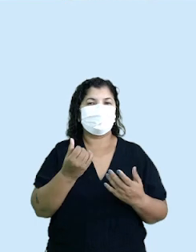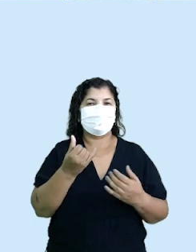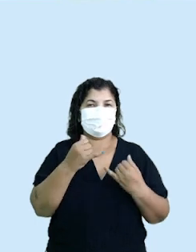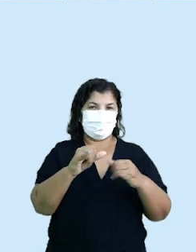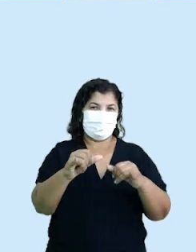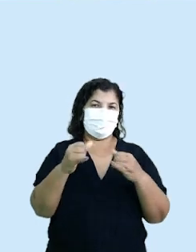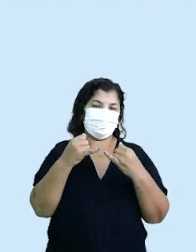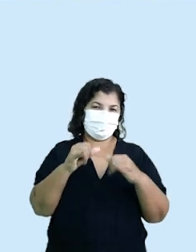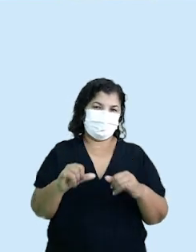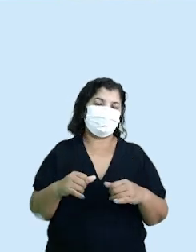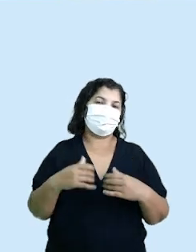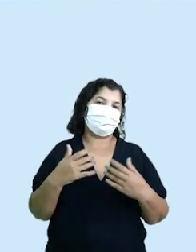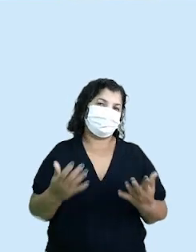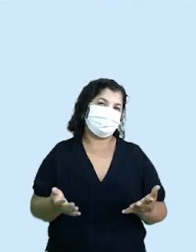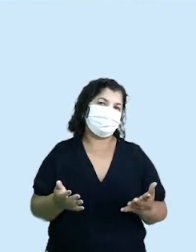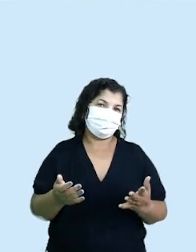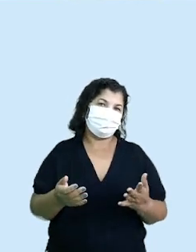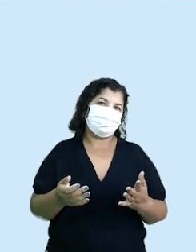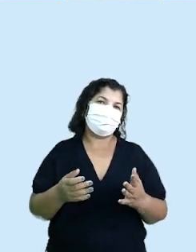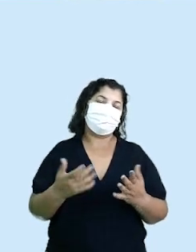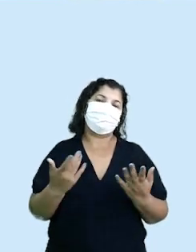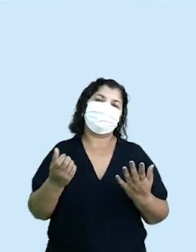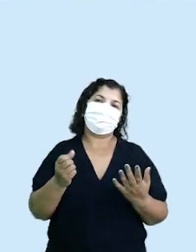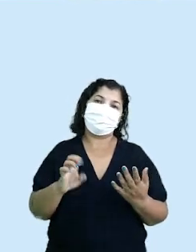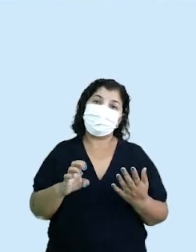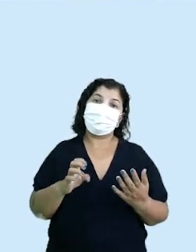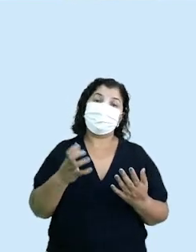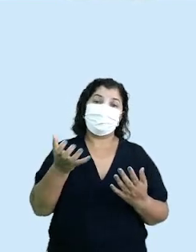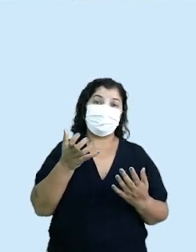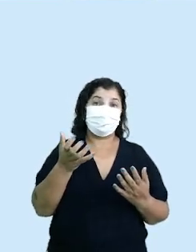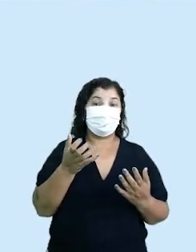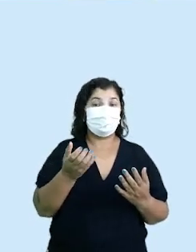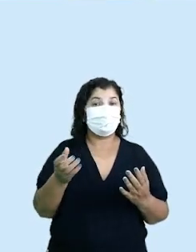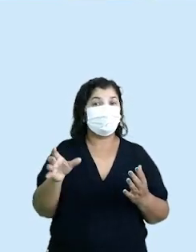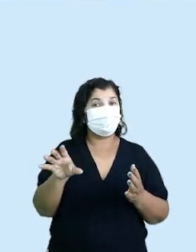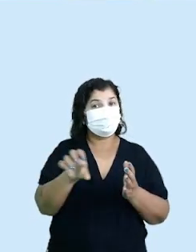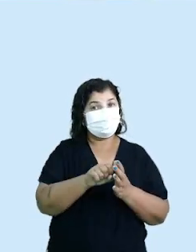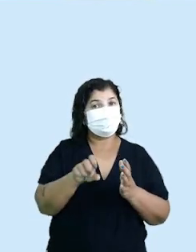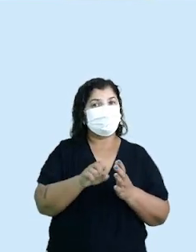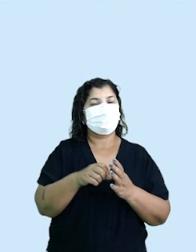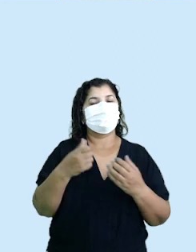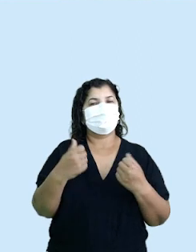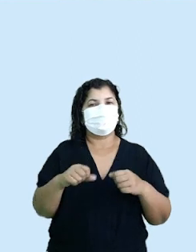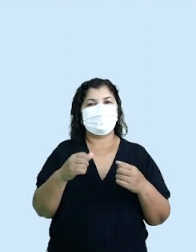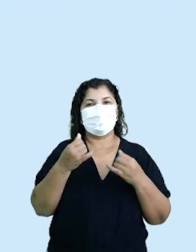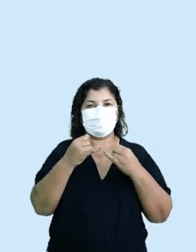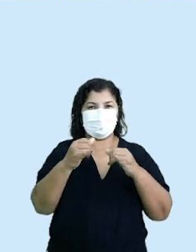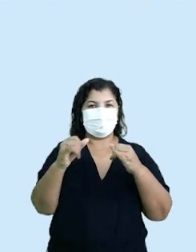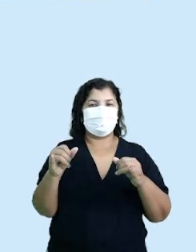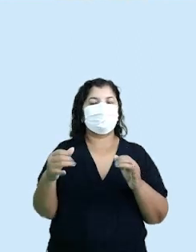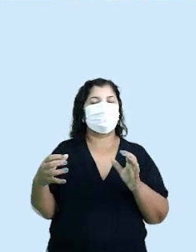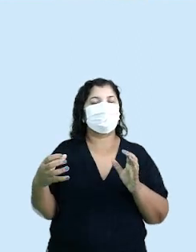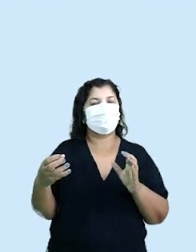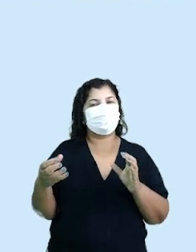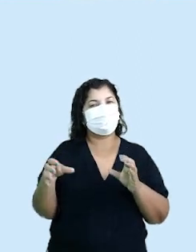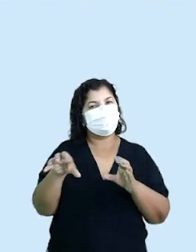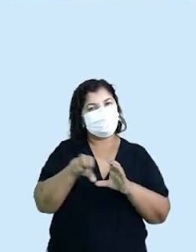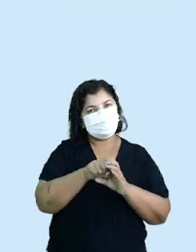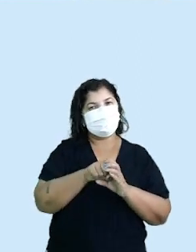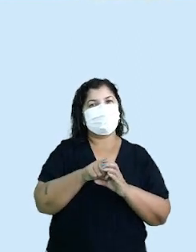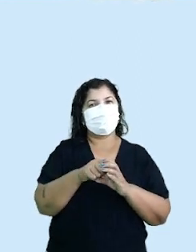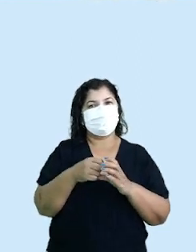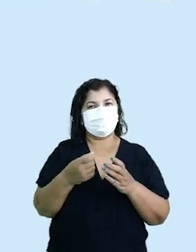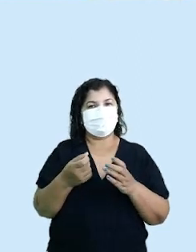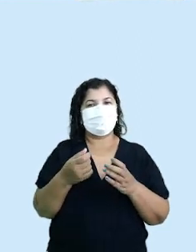energia se você quiser que a reação aconteça, a energia vai ter que ser fornecida para ele. É o que acontece quando você carrega o